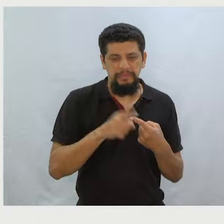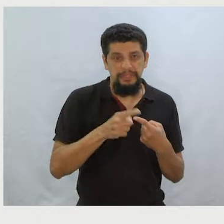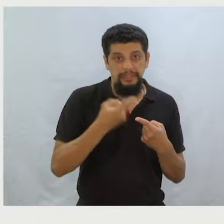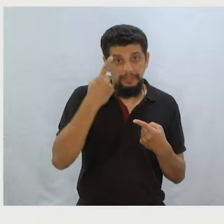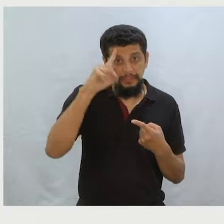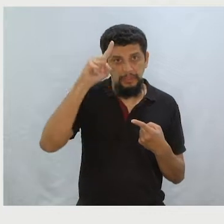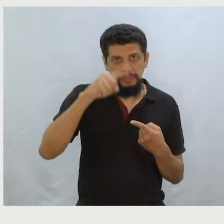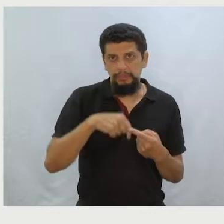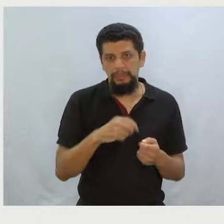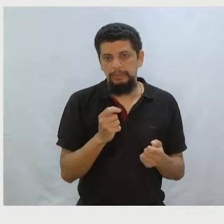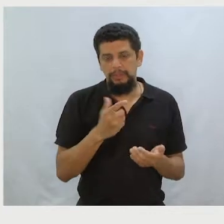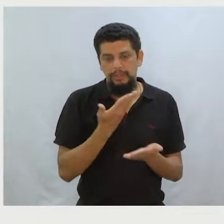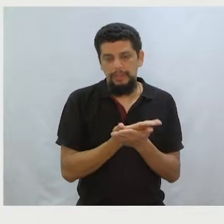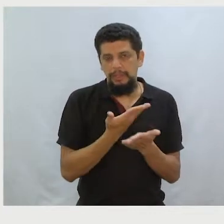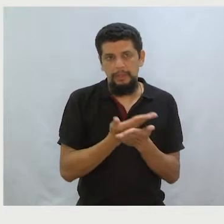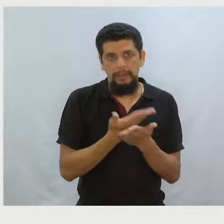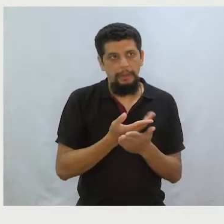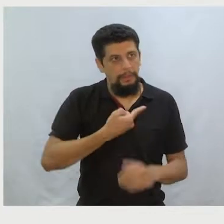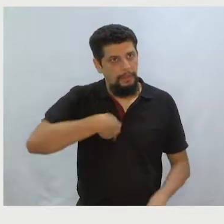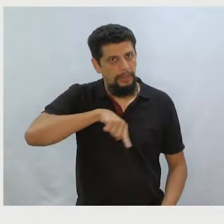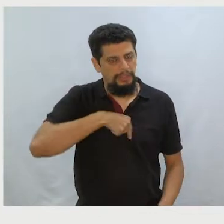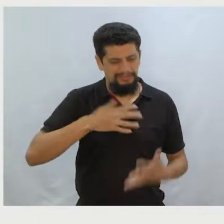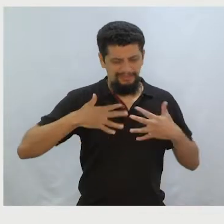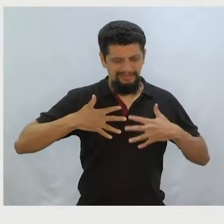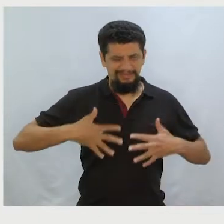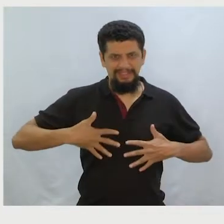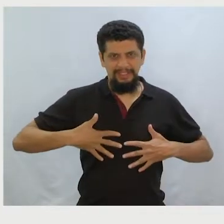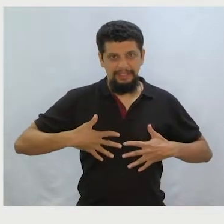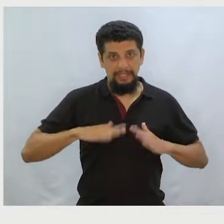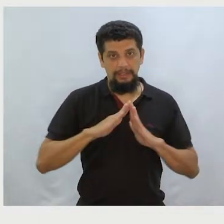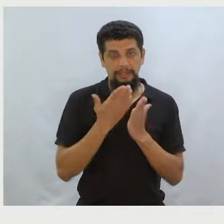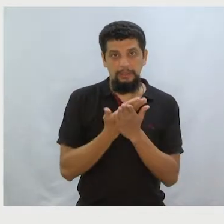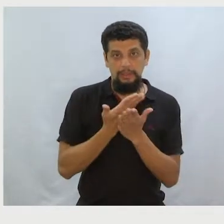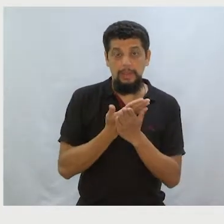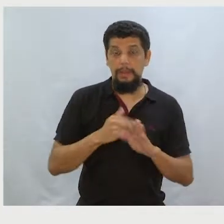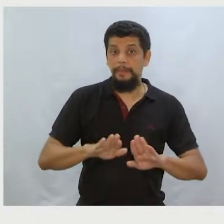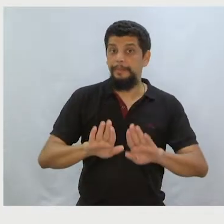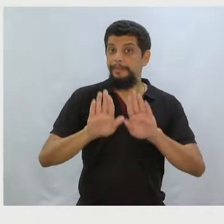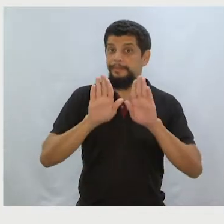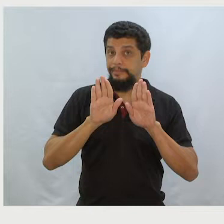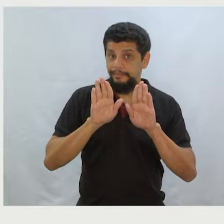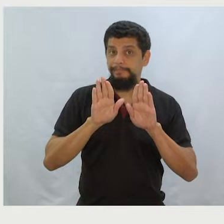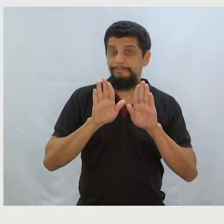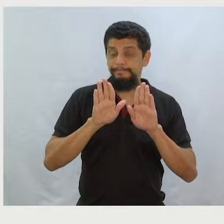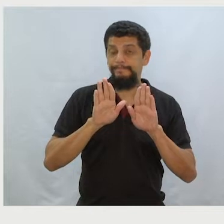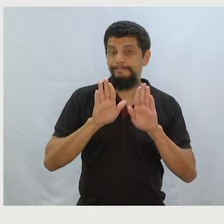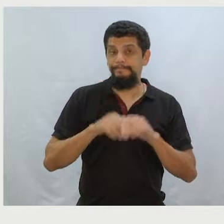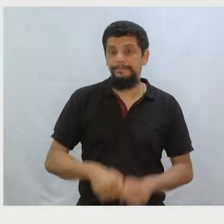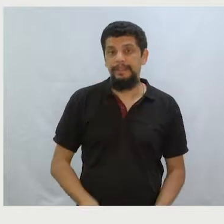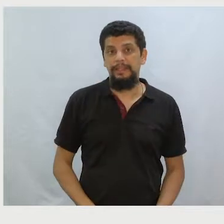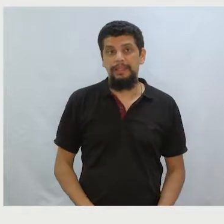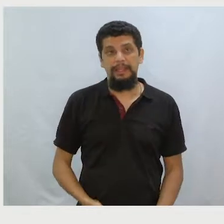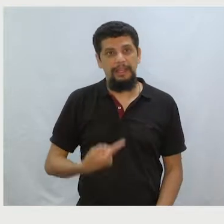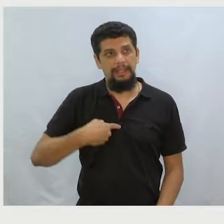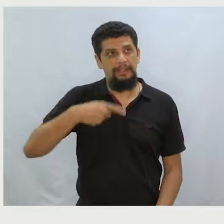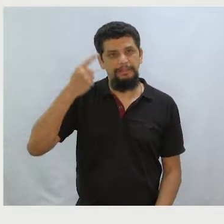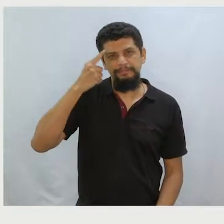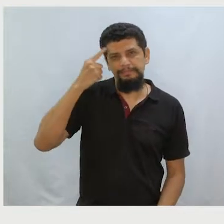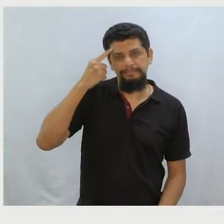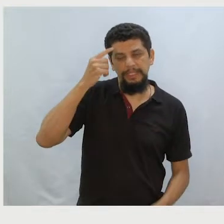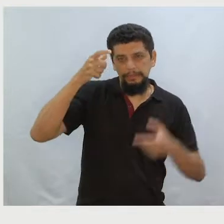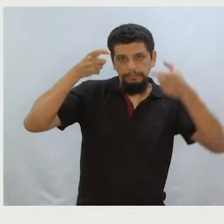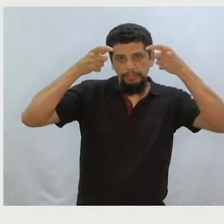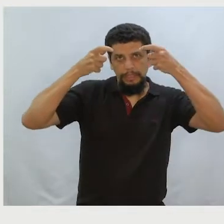no primeiro dia não dá para ter aula porque o nosso corpo está na escola mas a nossa